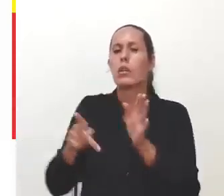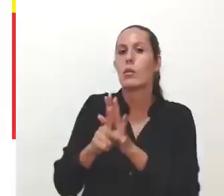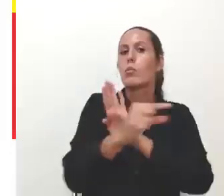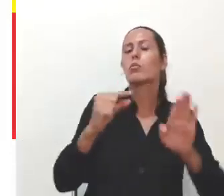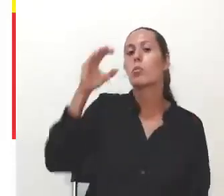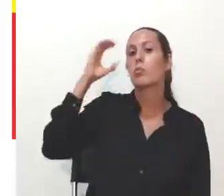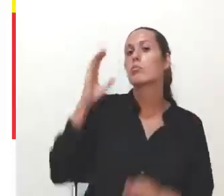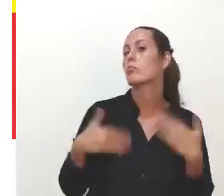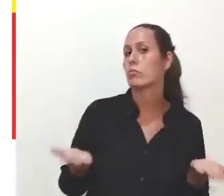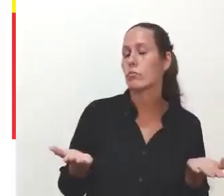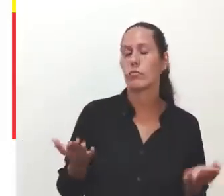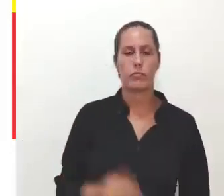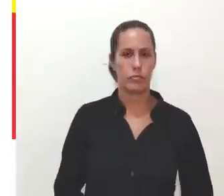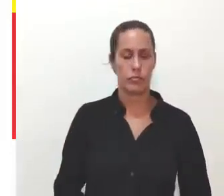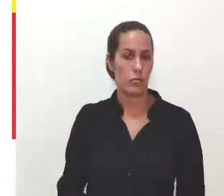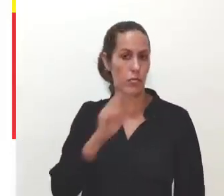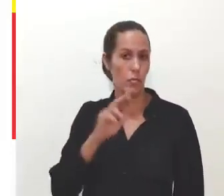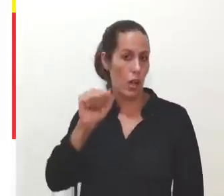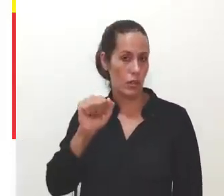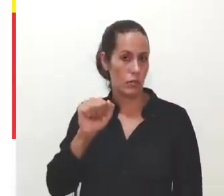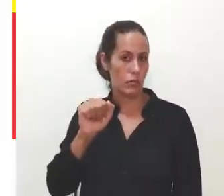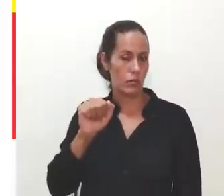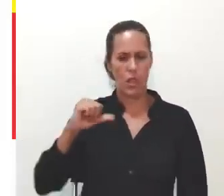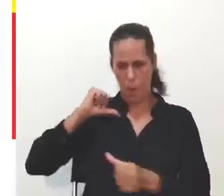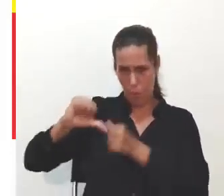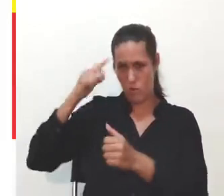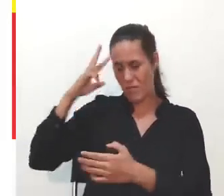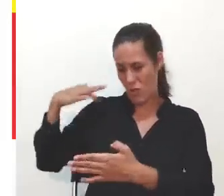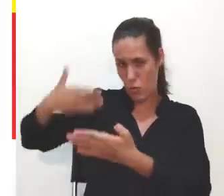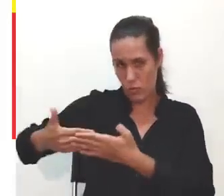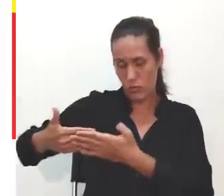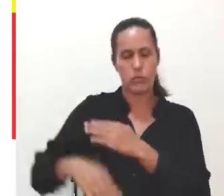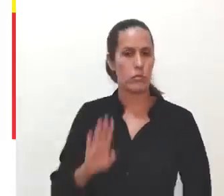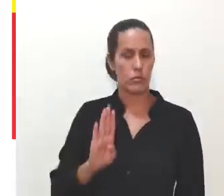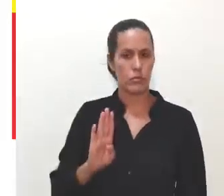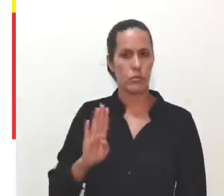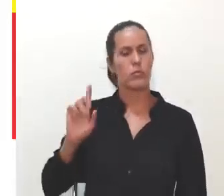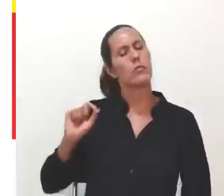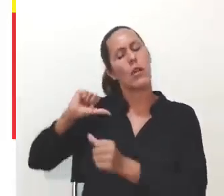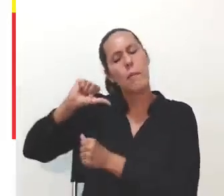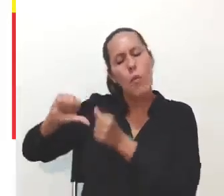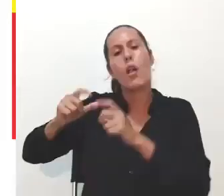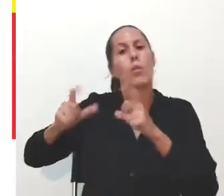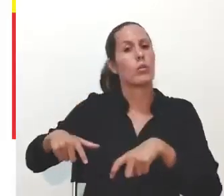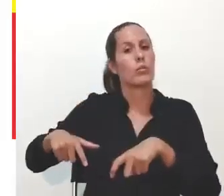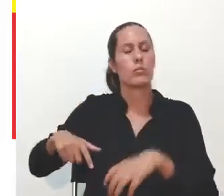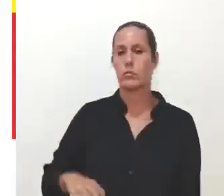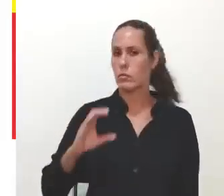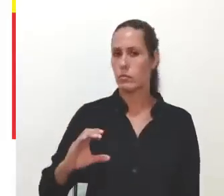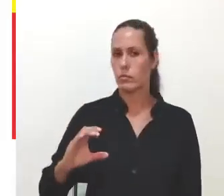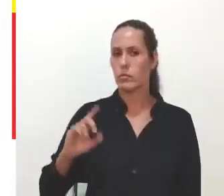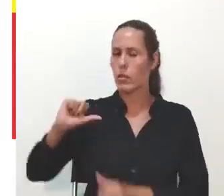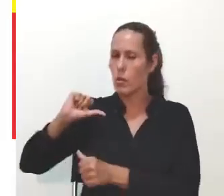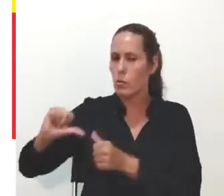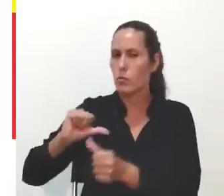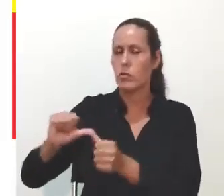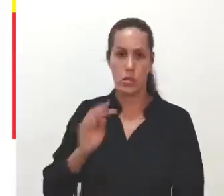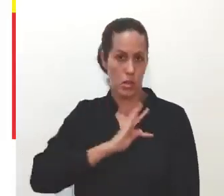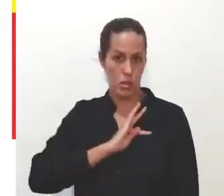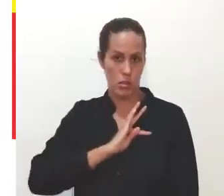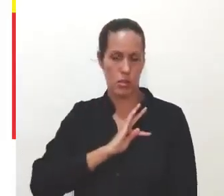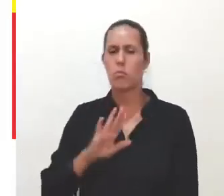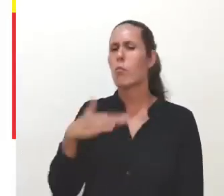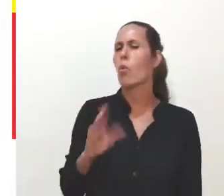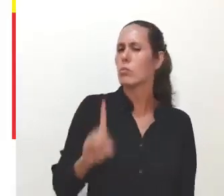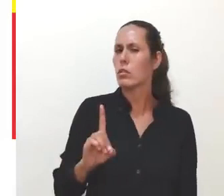de Andrade? A. É uma mudança histórica? B. É uma mudança local? C. É uma mudança técnica? Ou